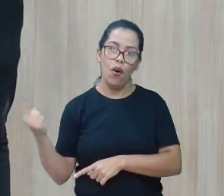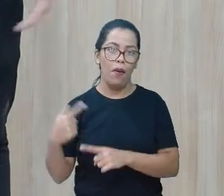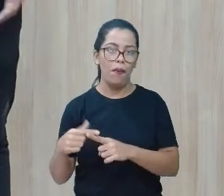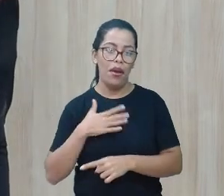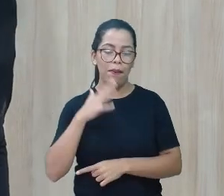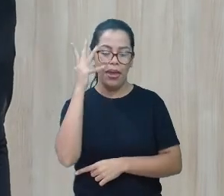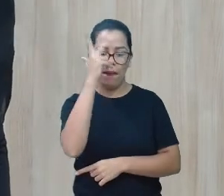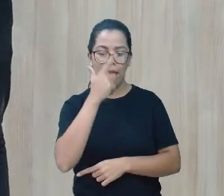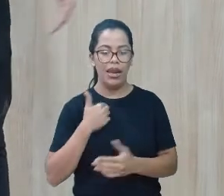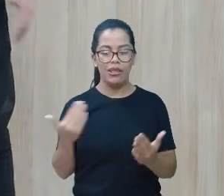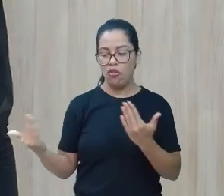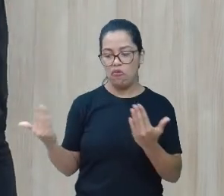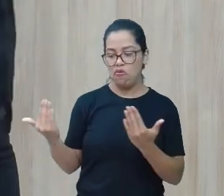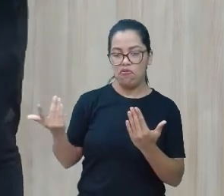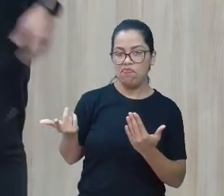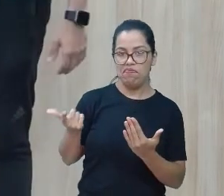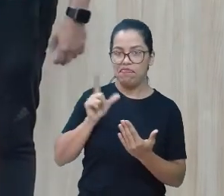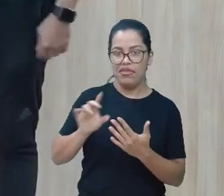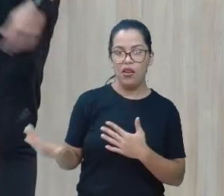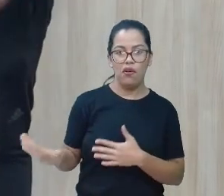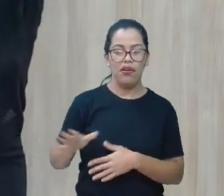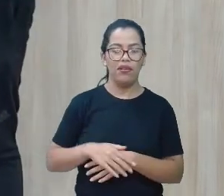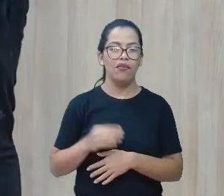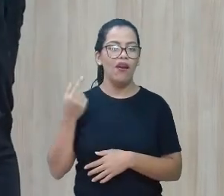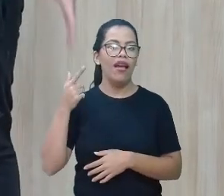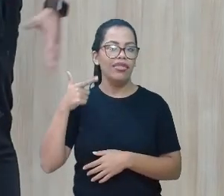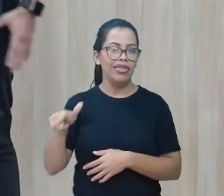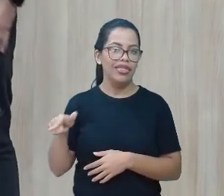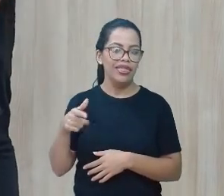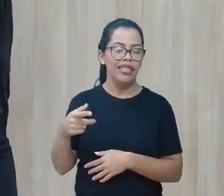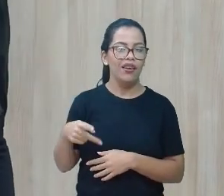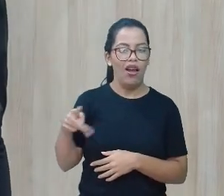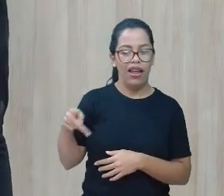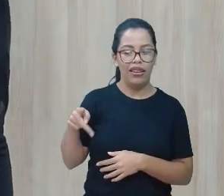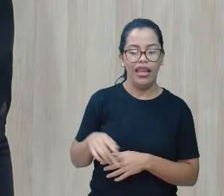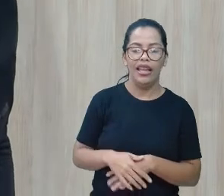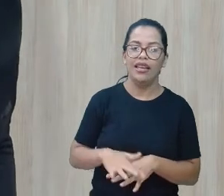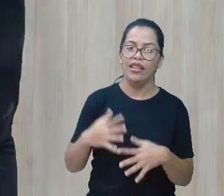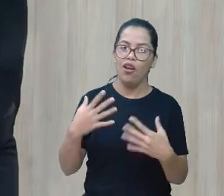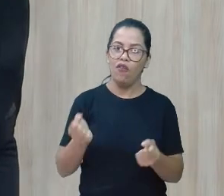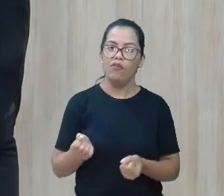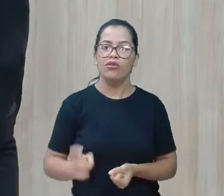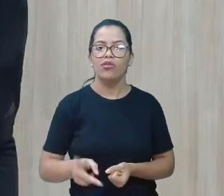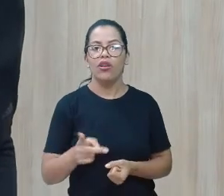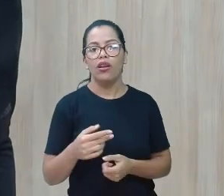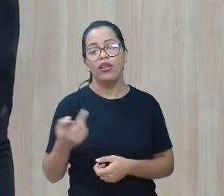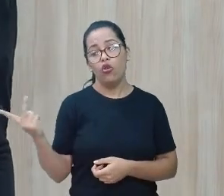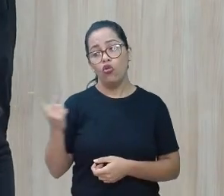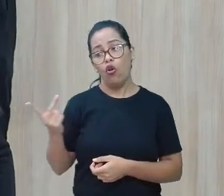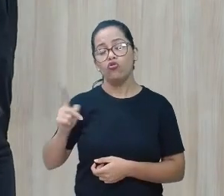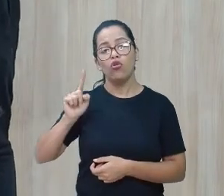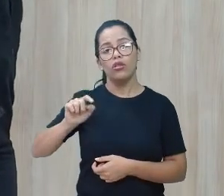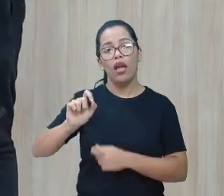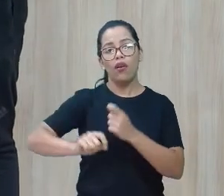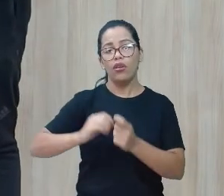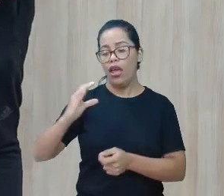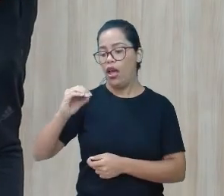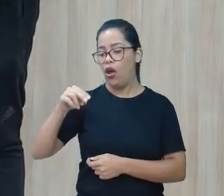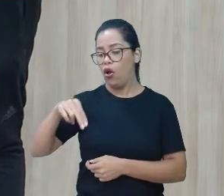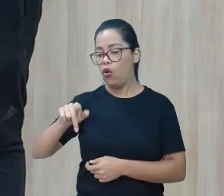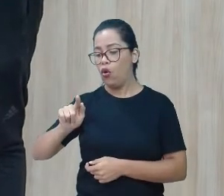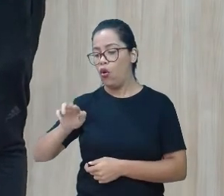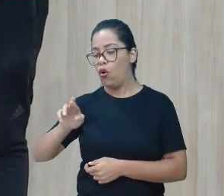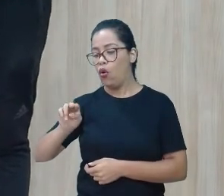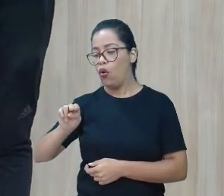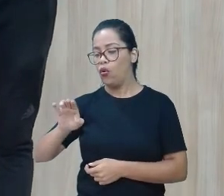como se comparar com a de Billy, por exemplo, tá bom? Então vamos embora, vamos praticar, tá? Brincadeira, tá, Billy? Billy já tá com raiva ali.